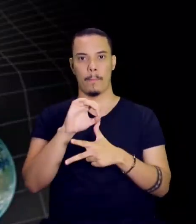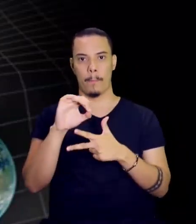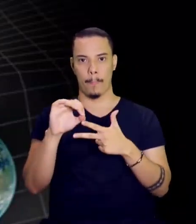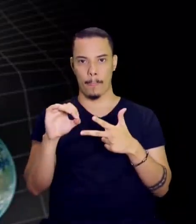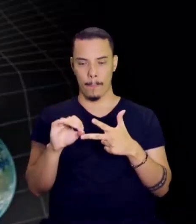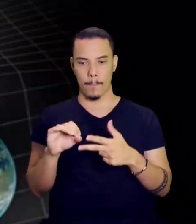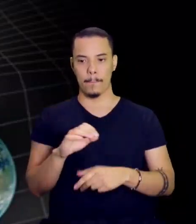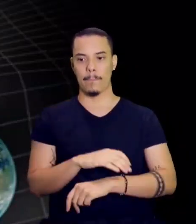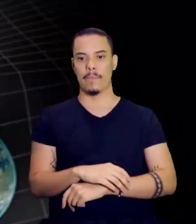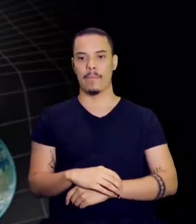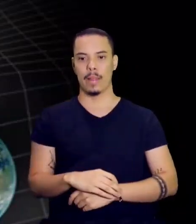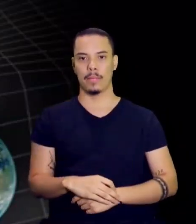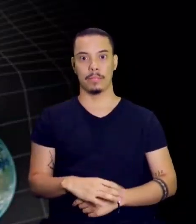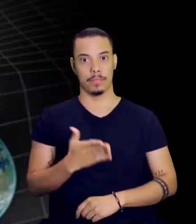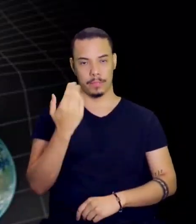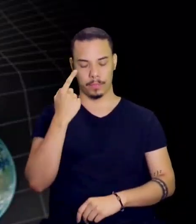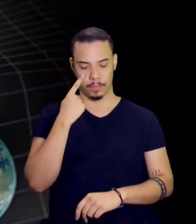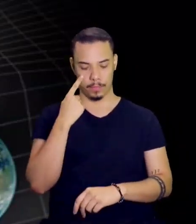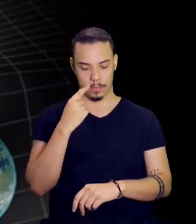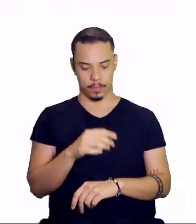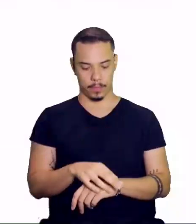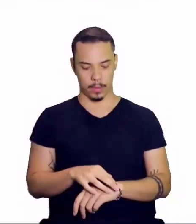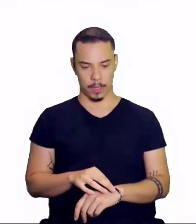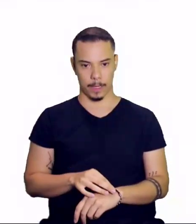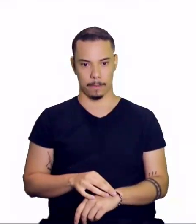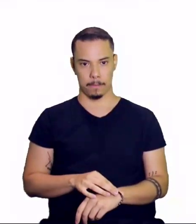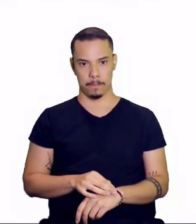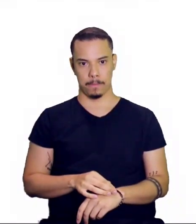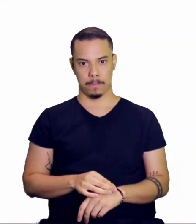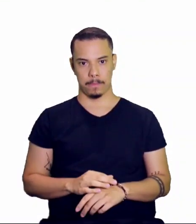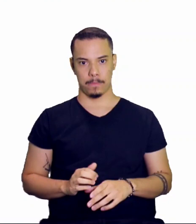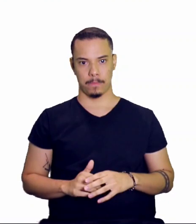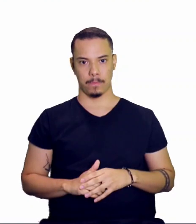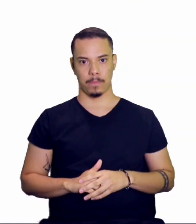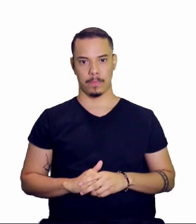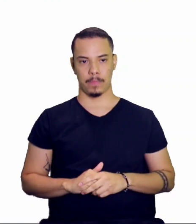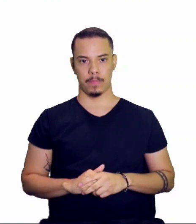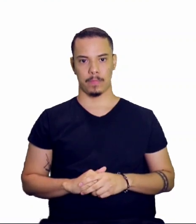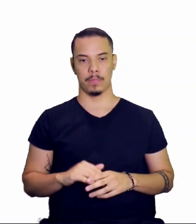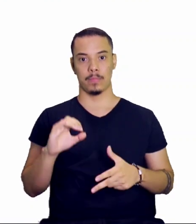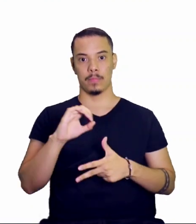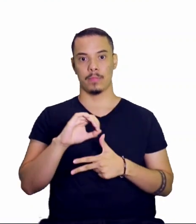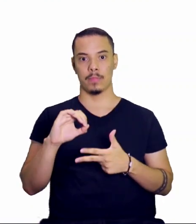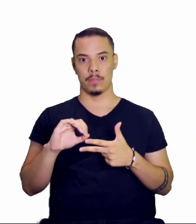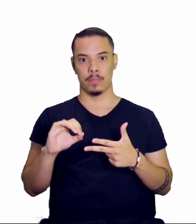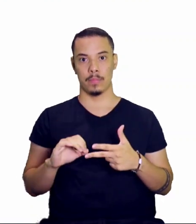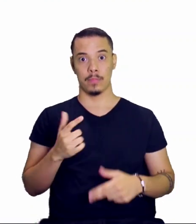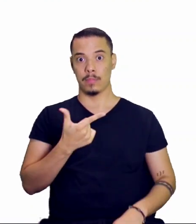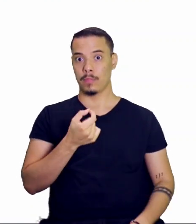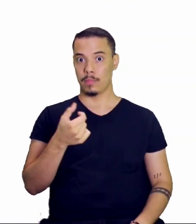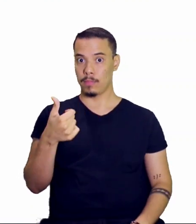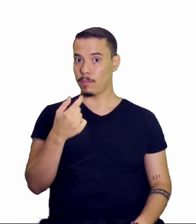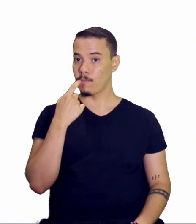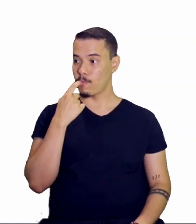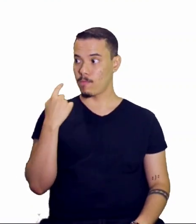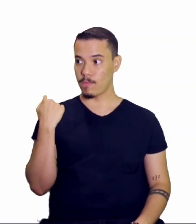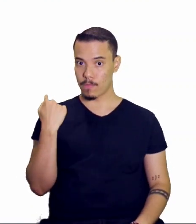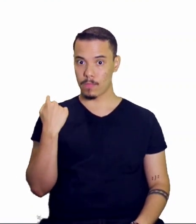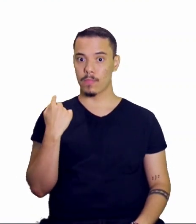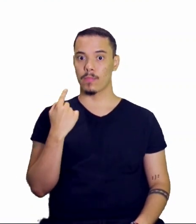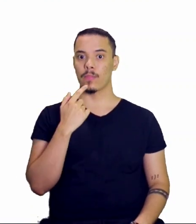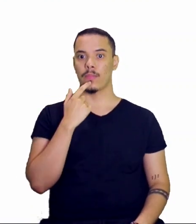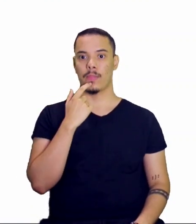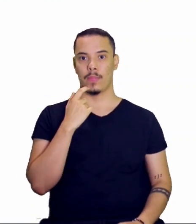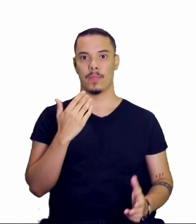ali, aquela estilo Enem. Vamos olhar o enunciado dela? Olha só. Vamos lá? Enem E é do 2011. Enem 2011, Pessoal. É recente, né? Comparado